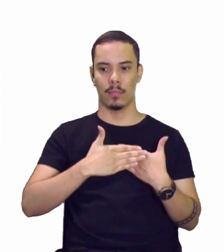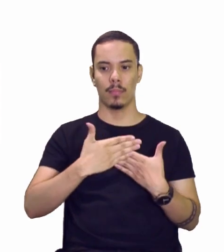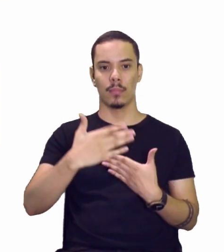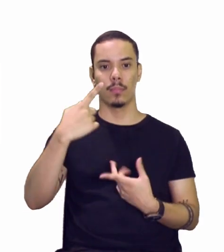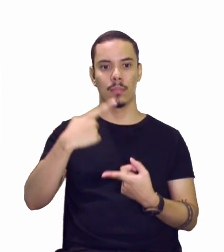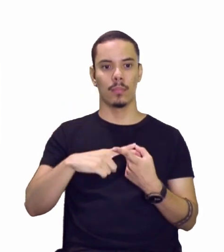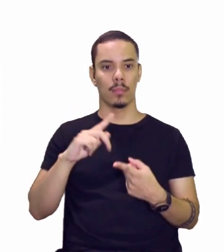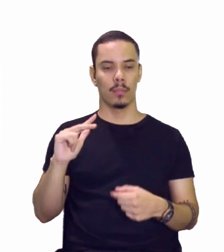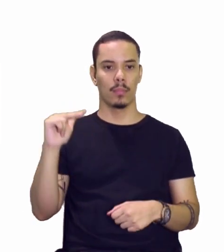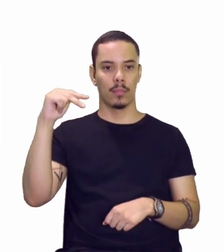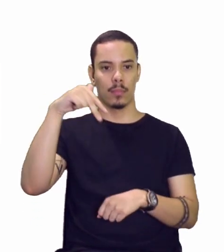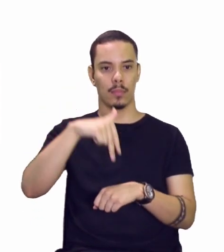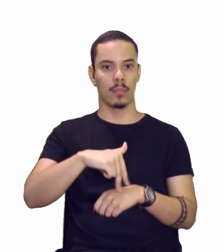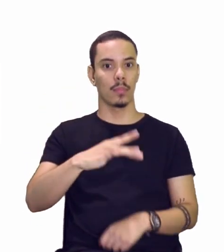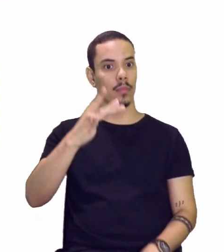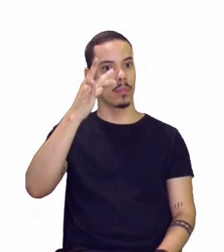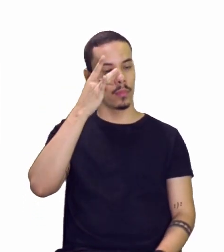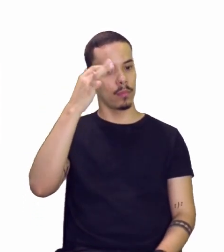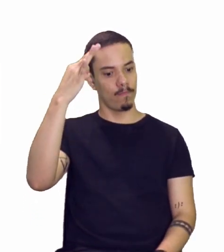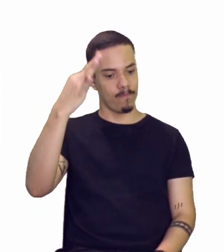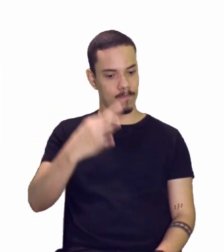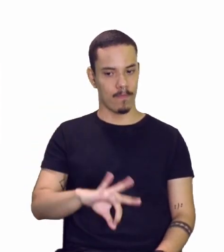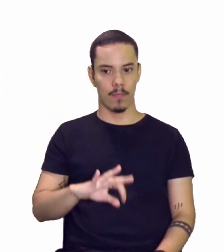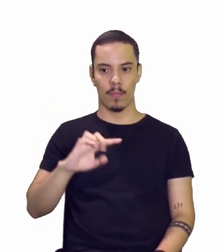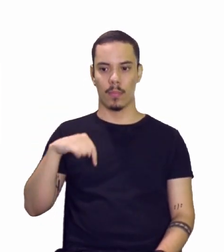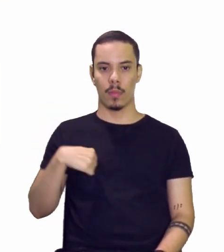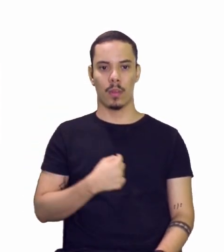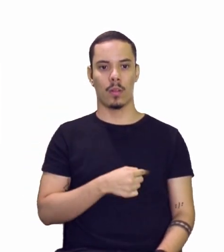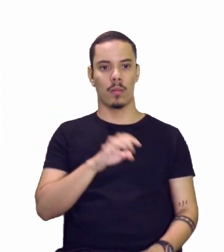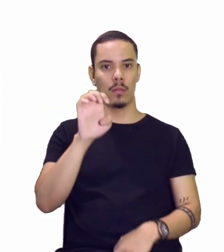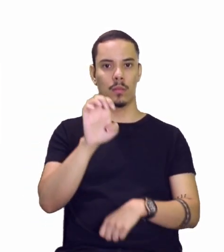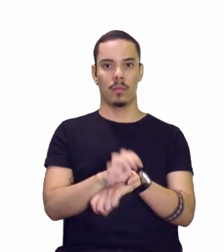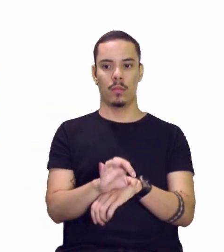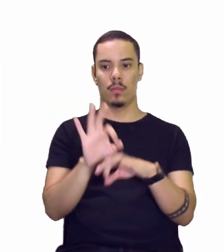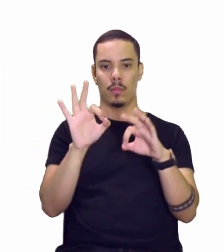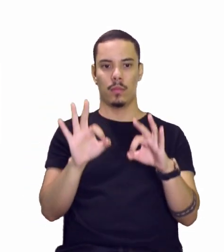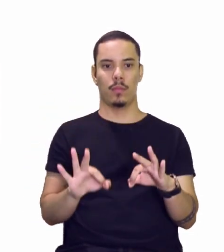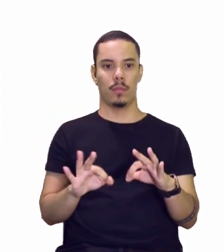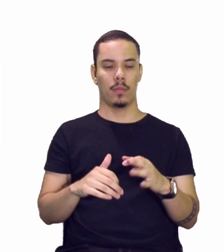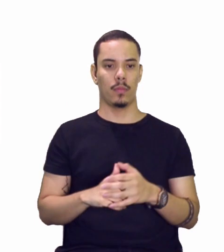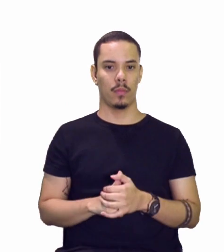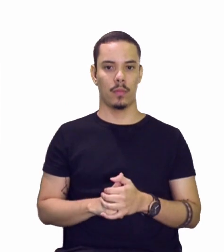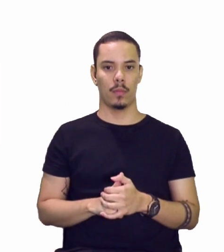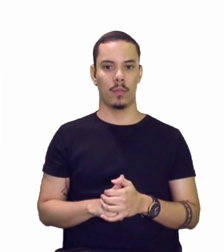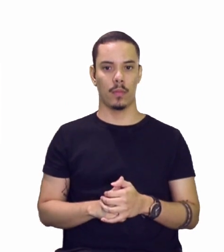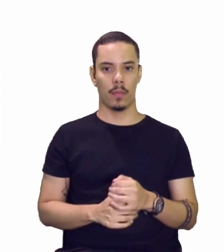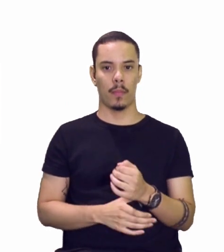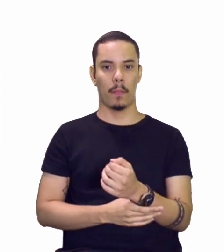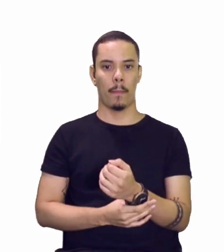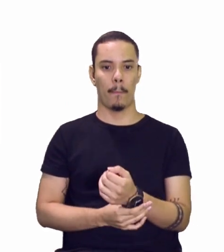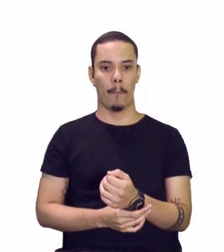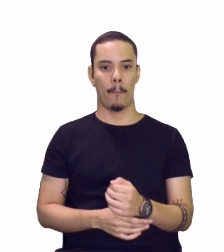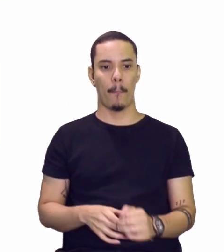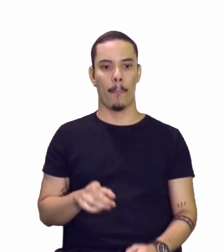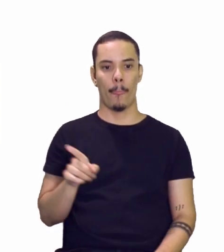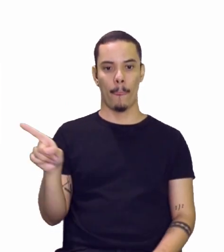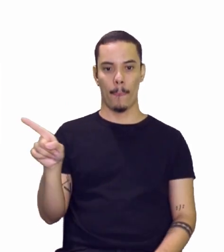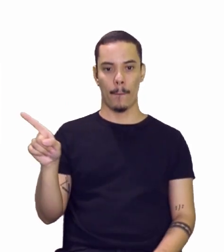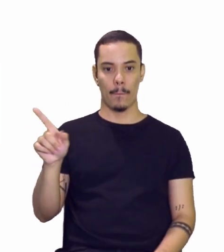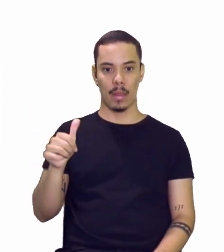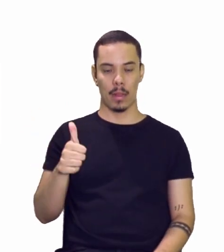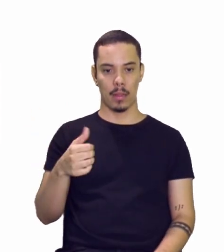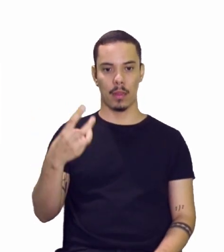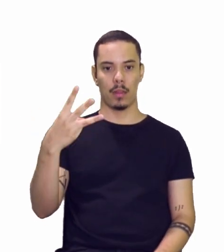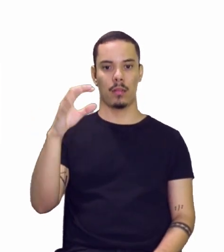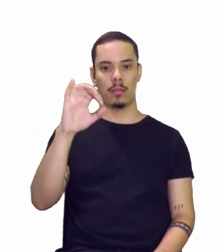para a localização exata do nosso estado. Ao sul, ó, 13 graus também